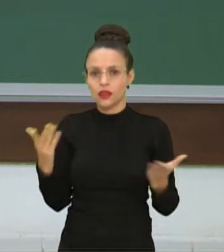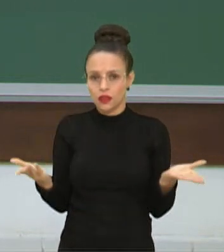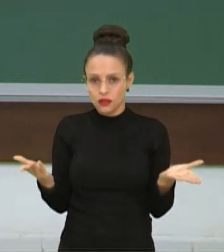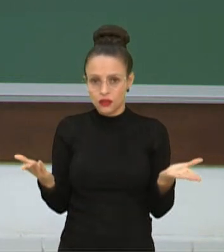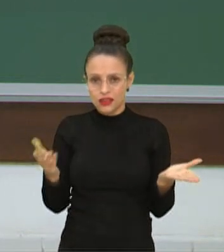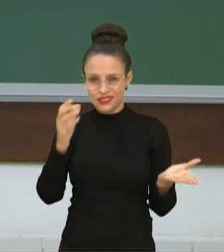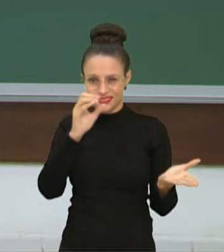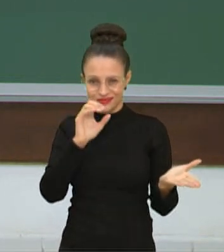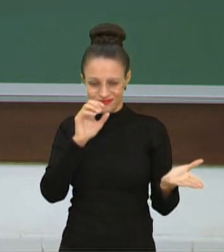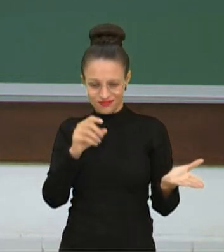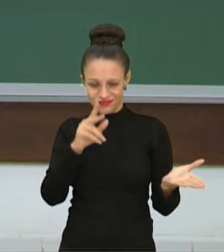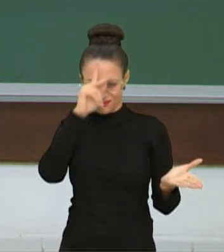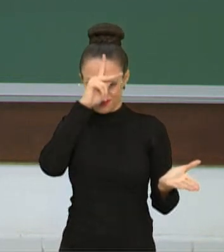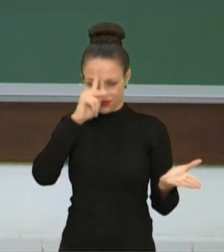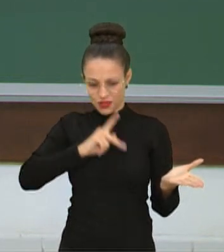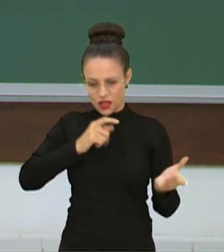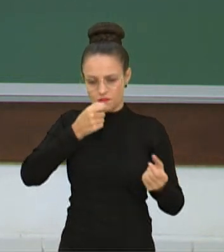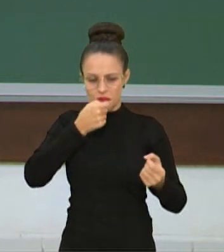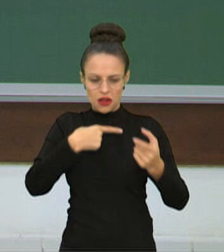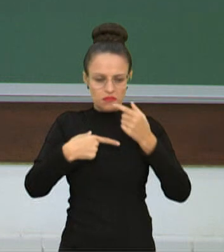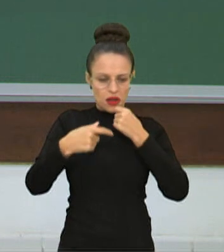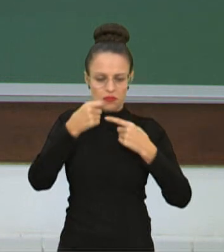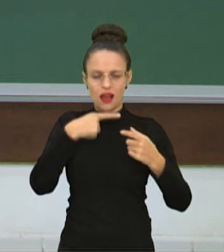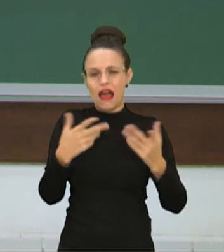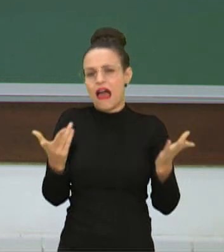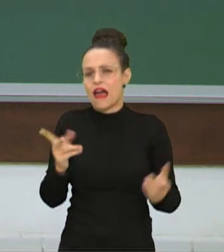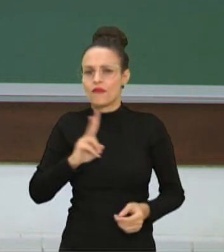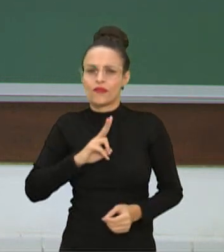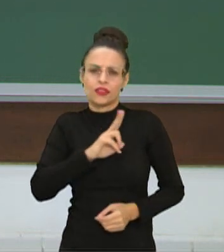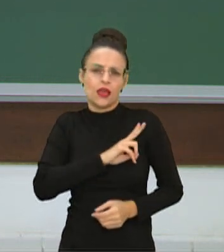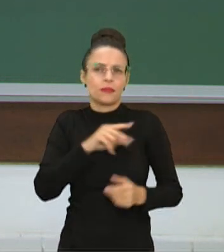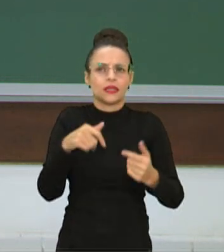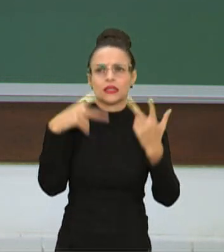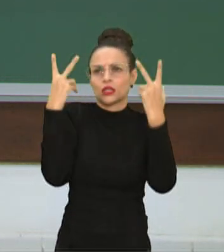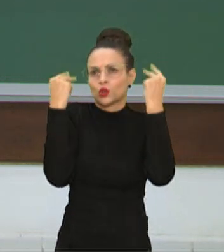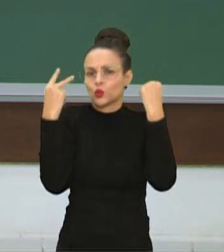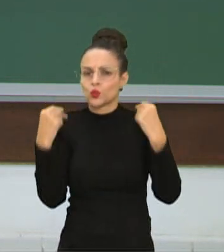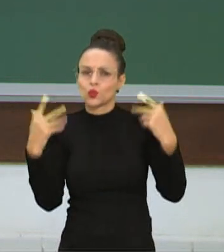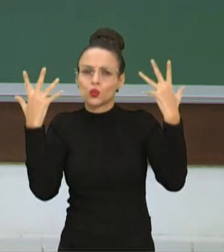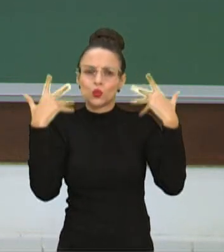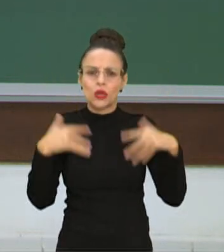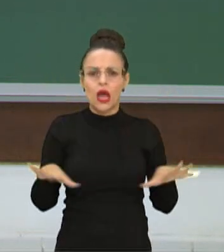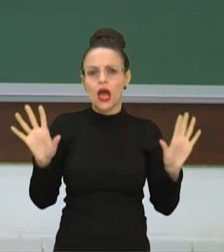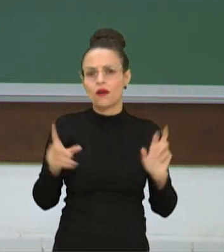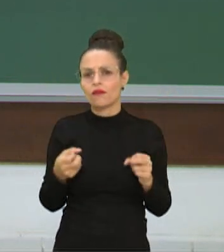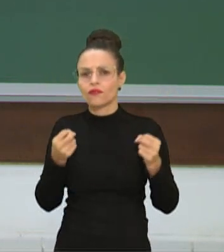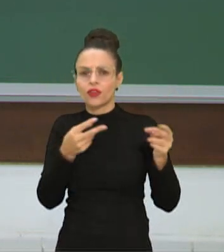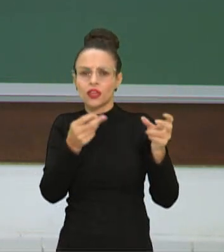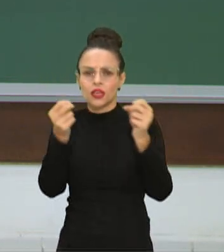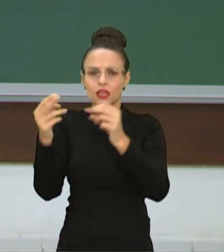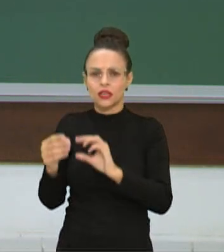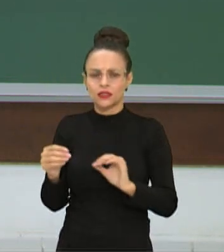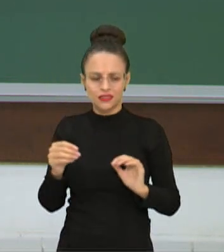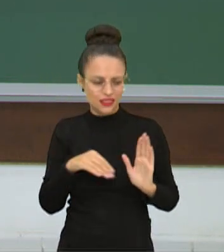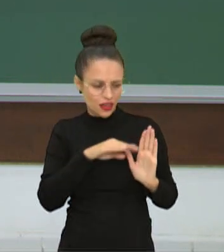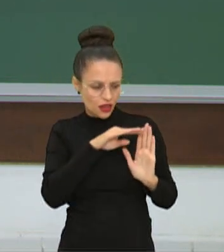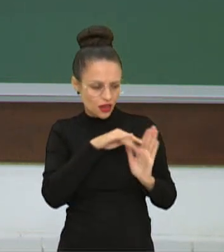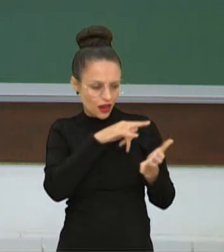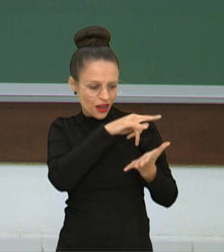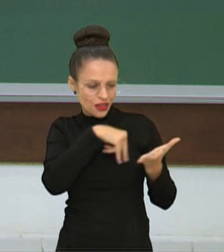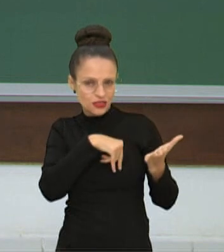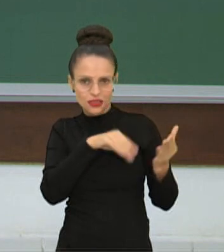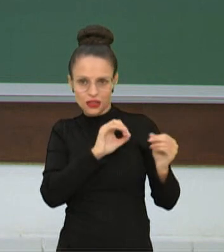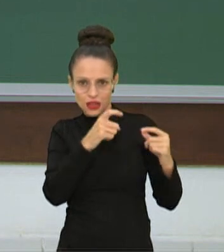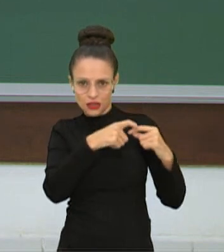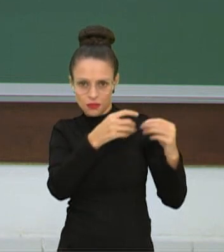se automedicar, mesmo que a vitamina é um produto natural que está sendo à venda sem receita,